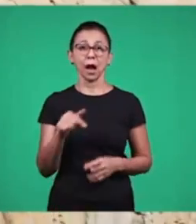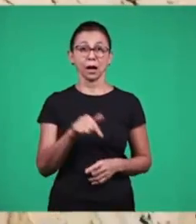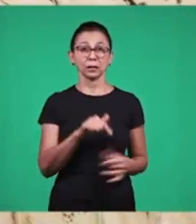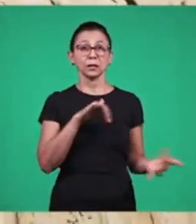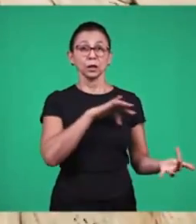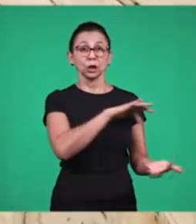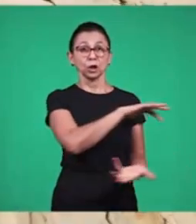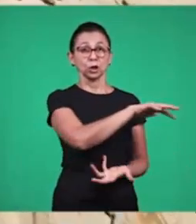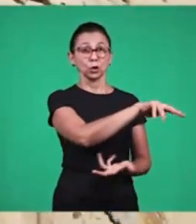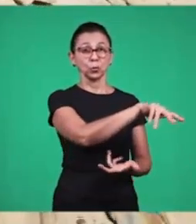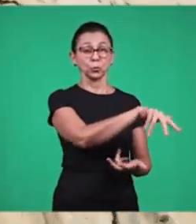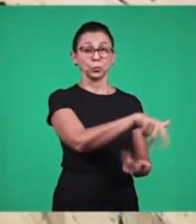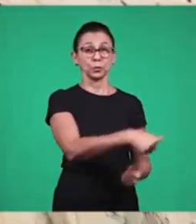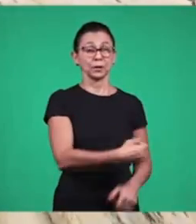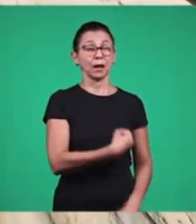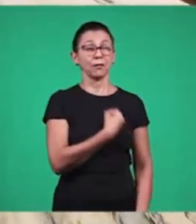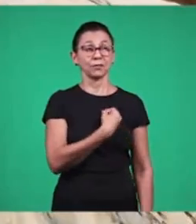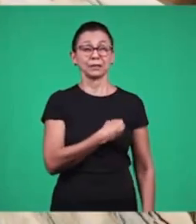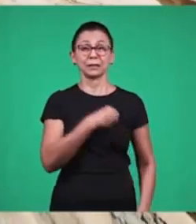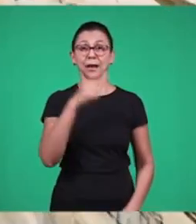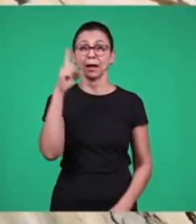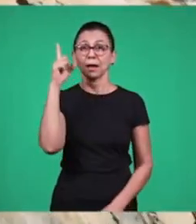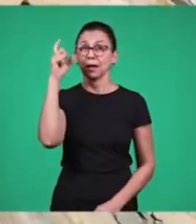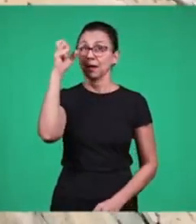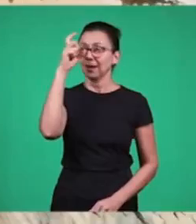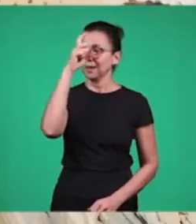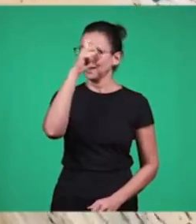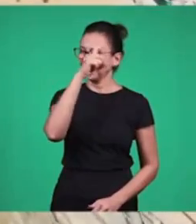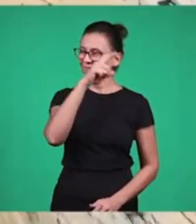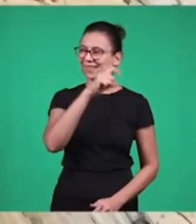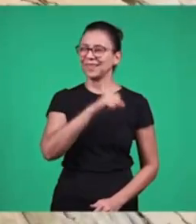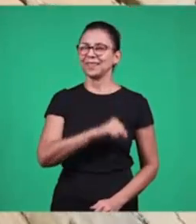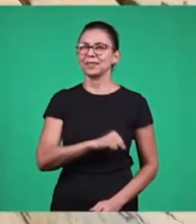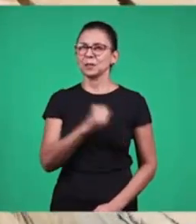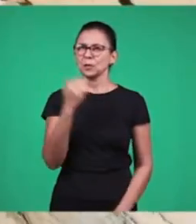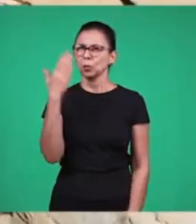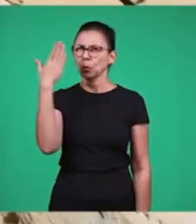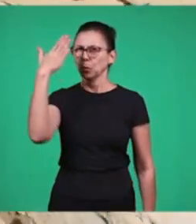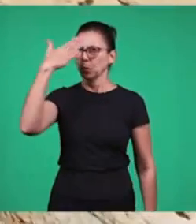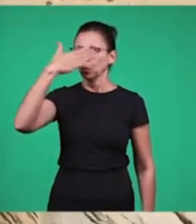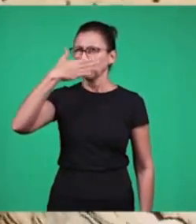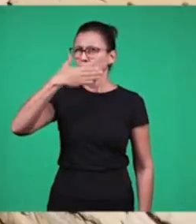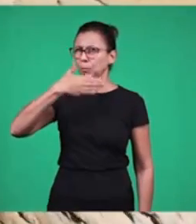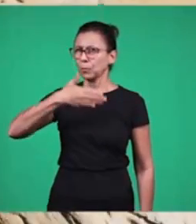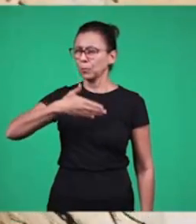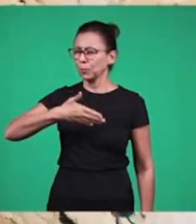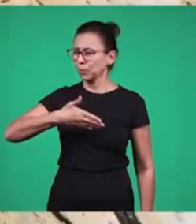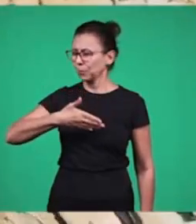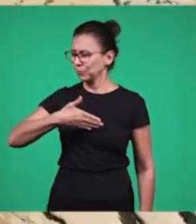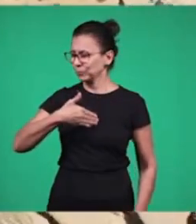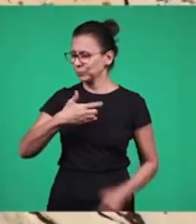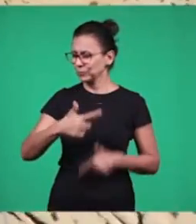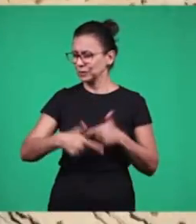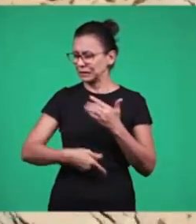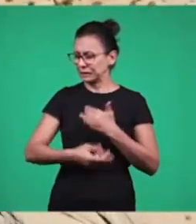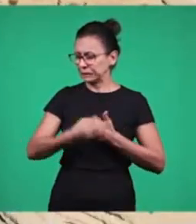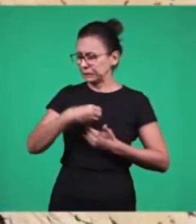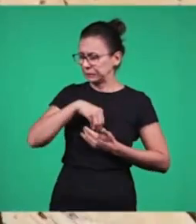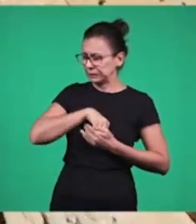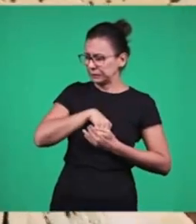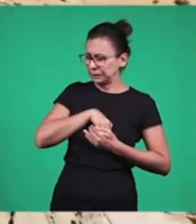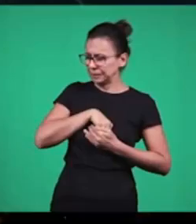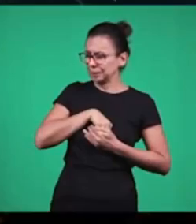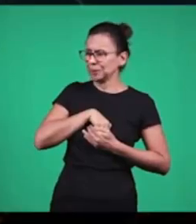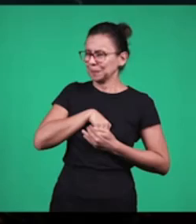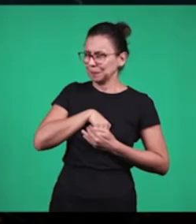Profundos vales eu terei de passar,